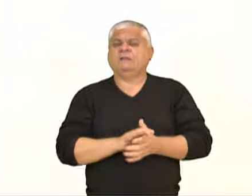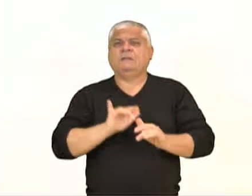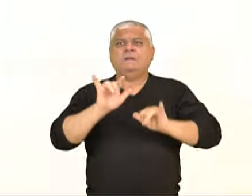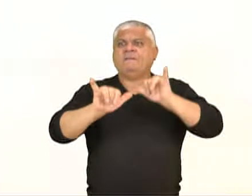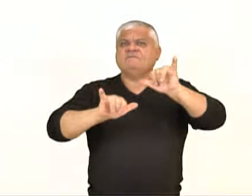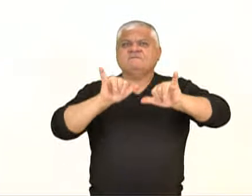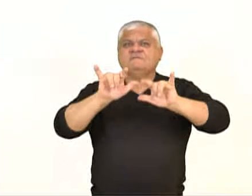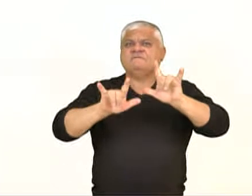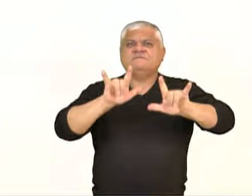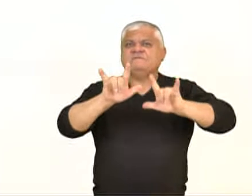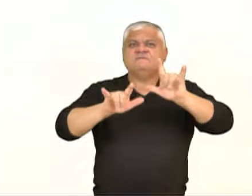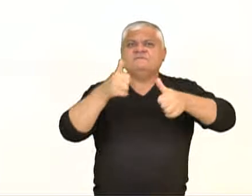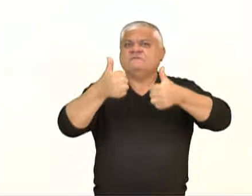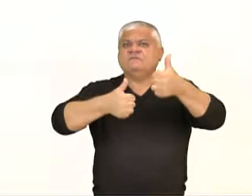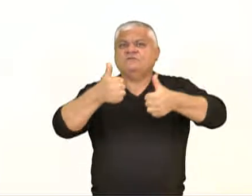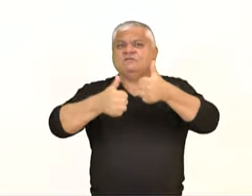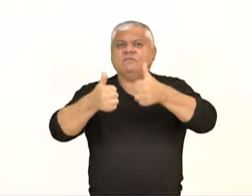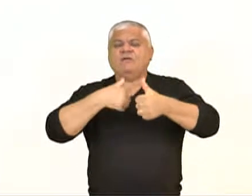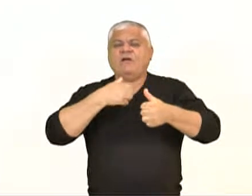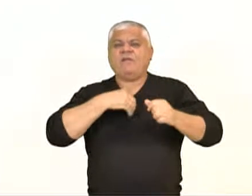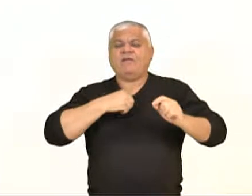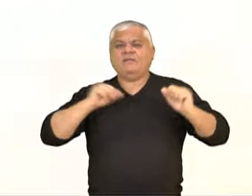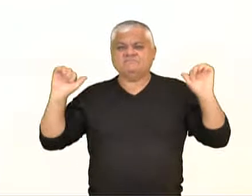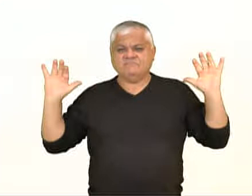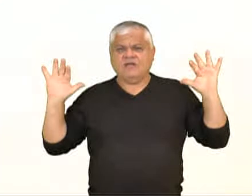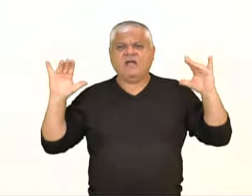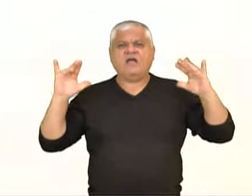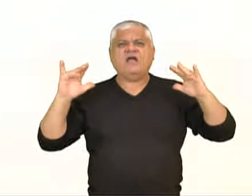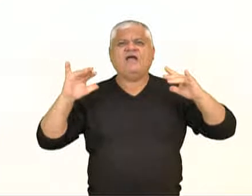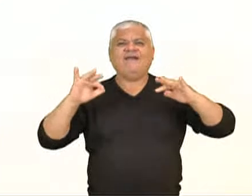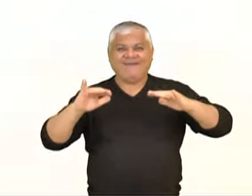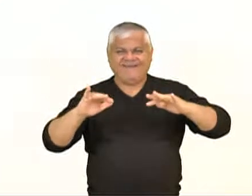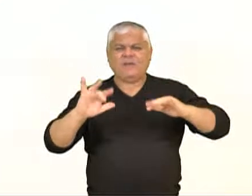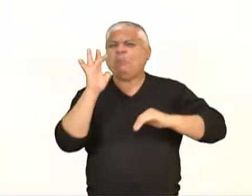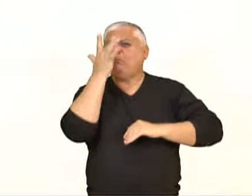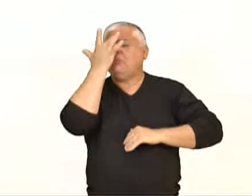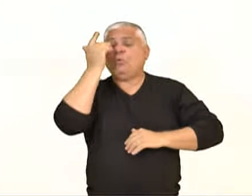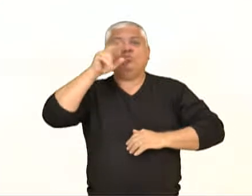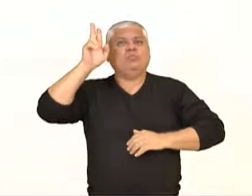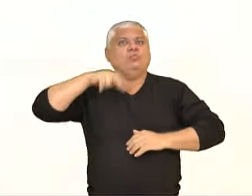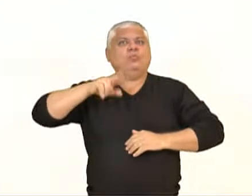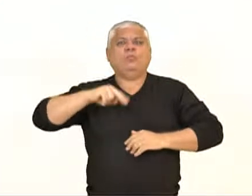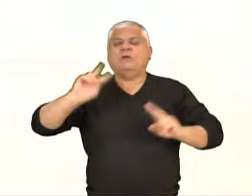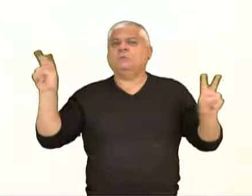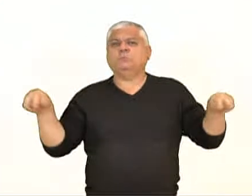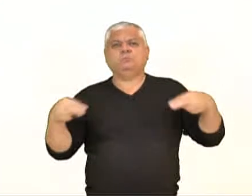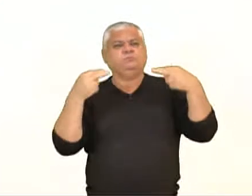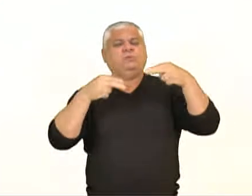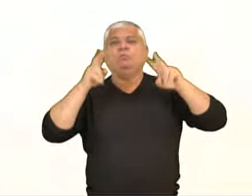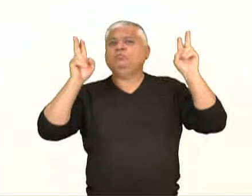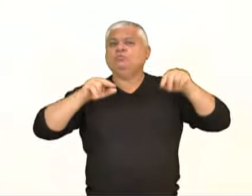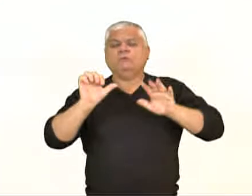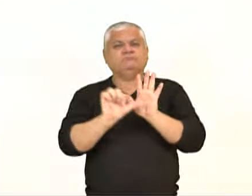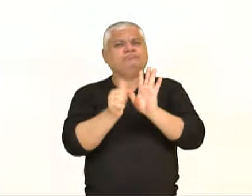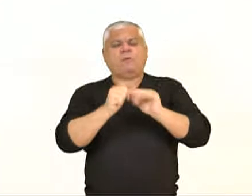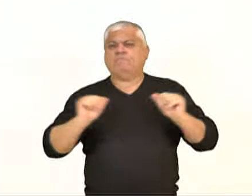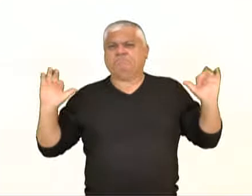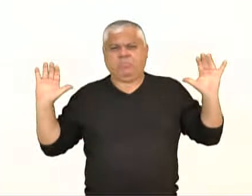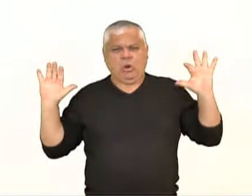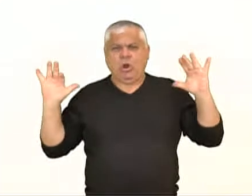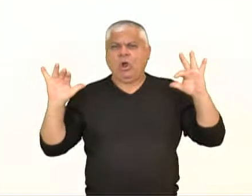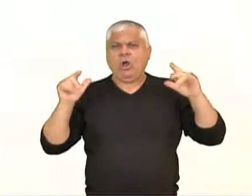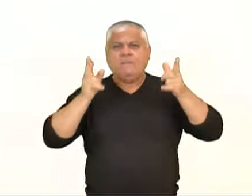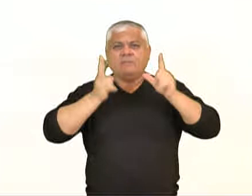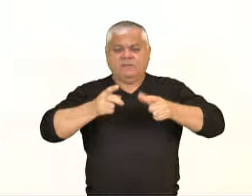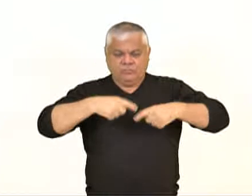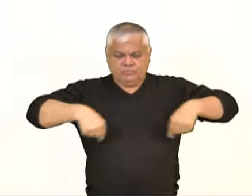futebol aproxima as pessoas de modo instantâneo. Gente que nunca tinha se visto antes, ao se encontrar no mesmo